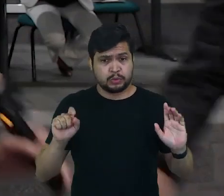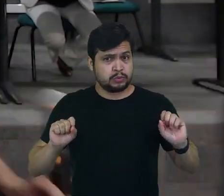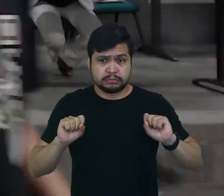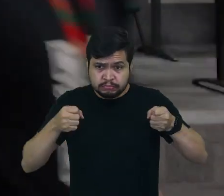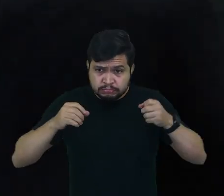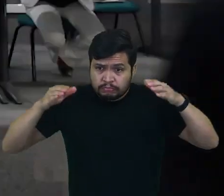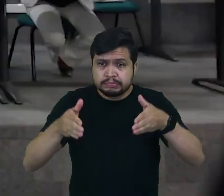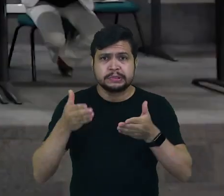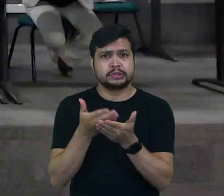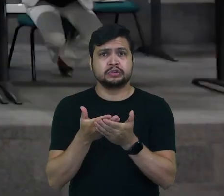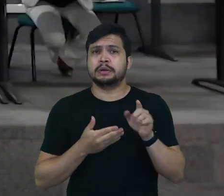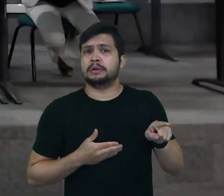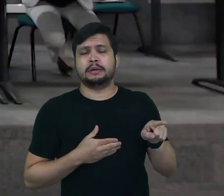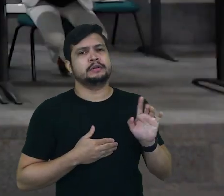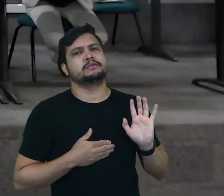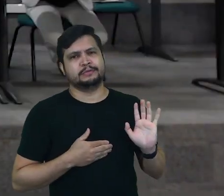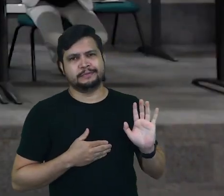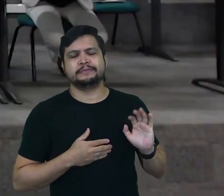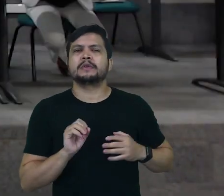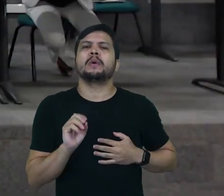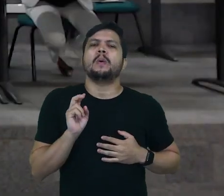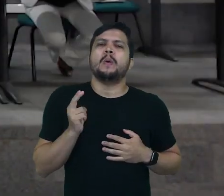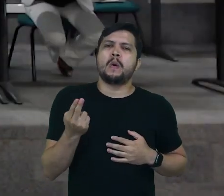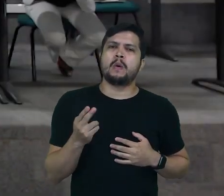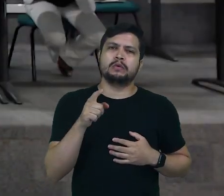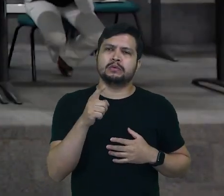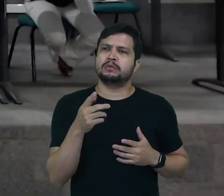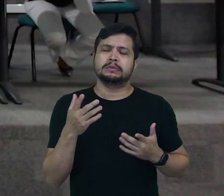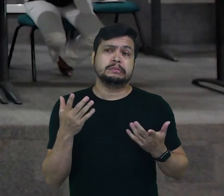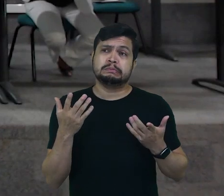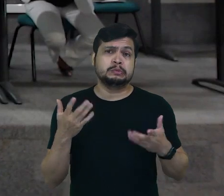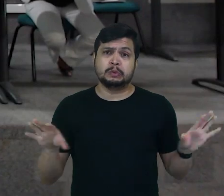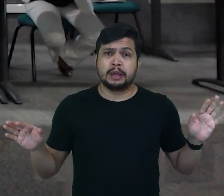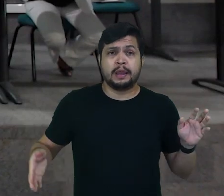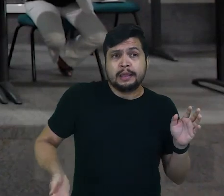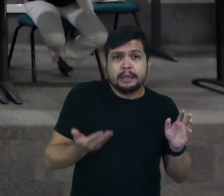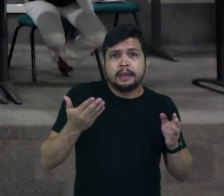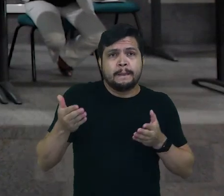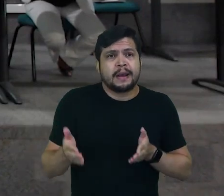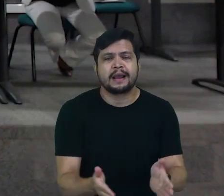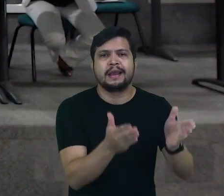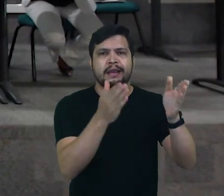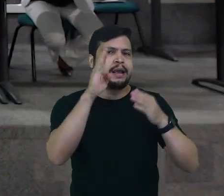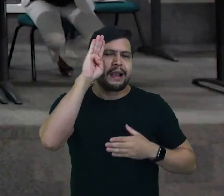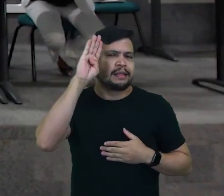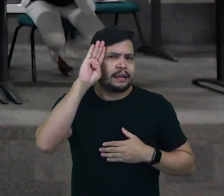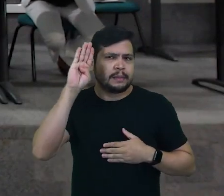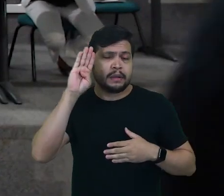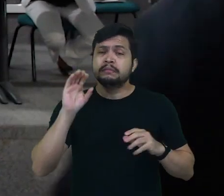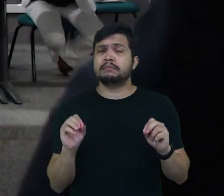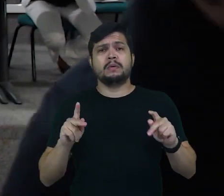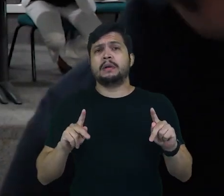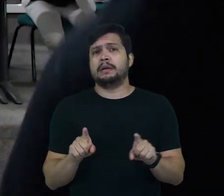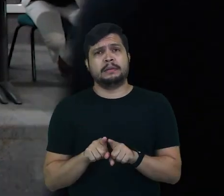muito uma receita assim, eu não vou para a carreira acadêmica, tanto é que eu coloquei, é um mundo de